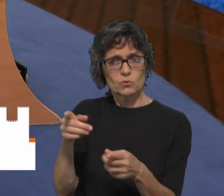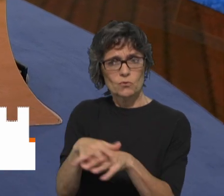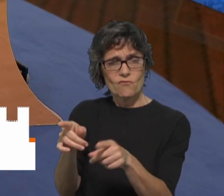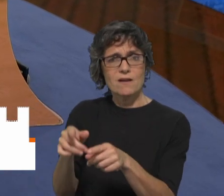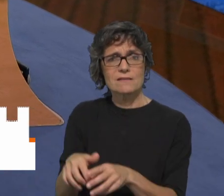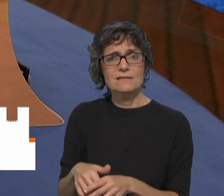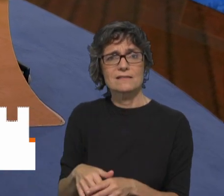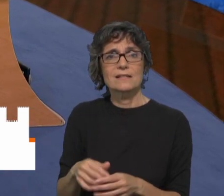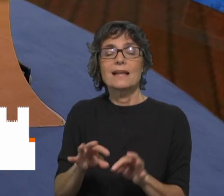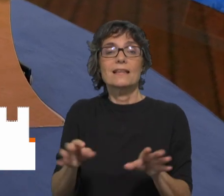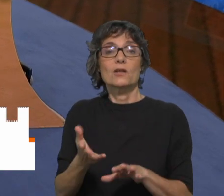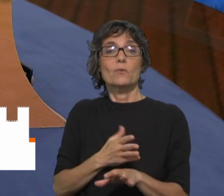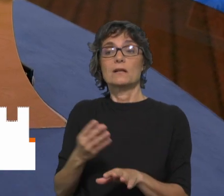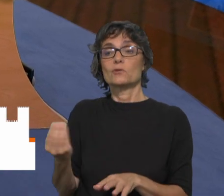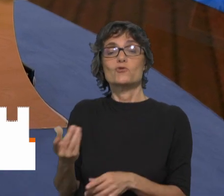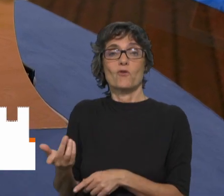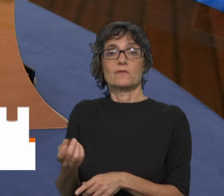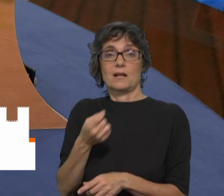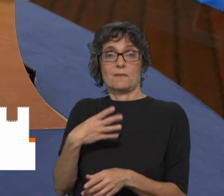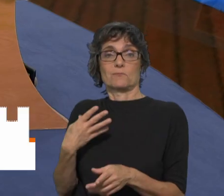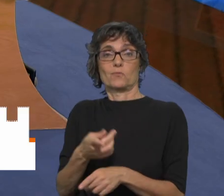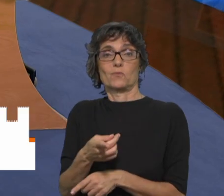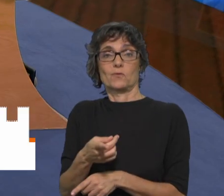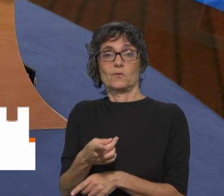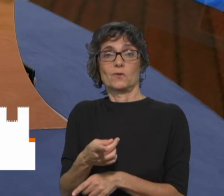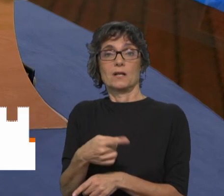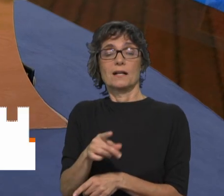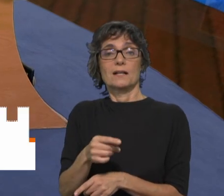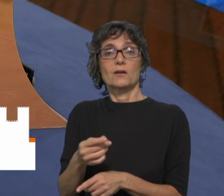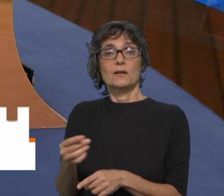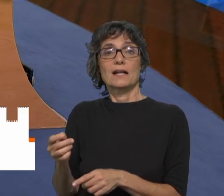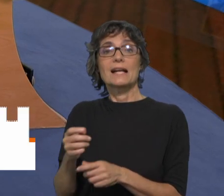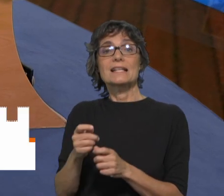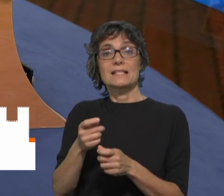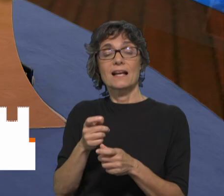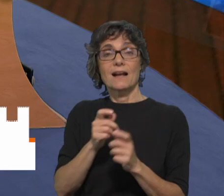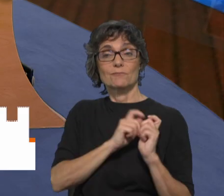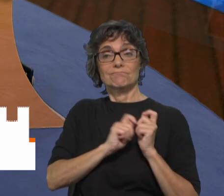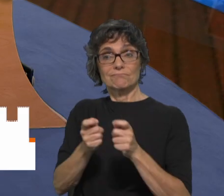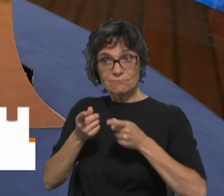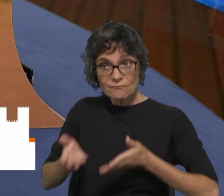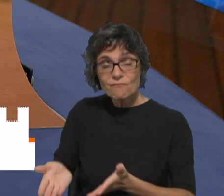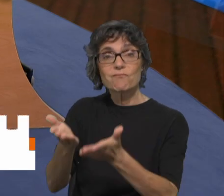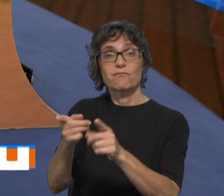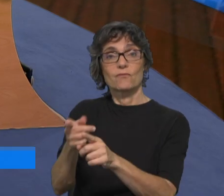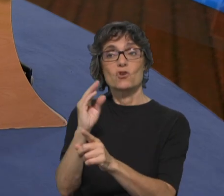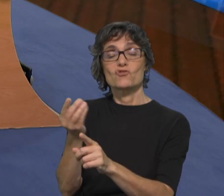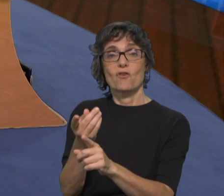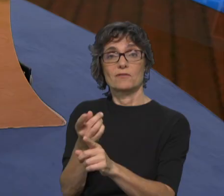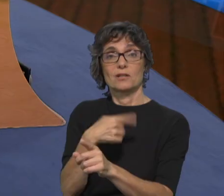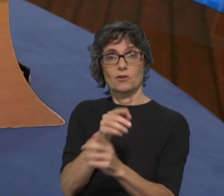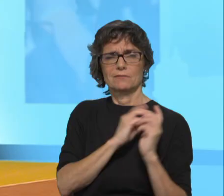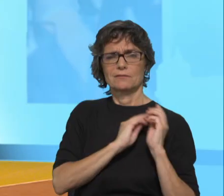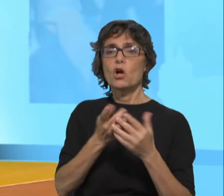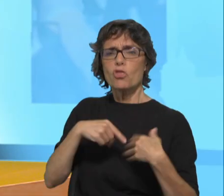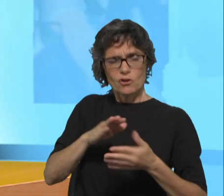pouco aquilo que nós falávamos dos jovens há pouco, não é? Dai o lugar, não é? Sede vós também a tomar a iniciativa, que depois nós